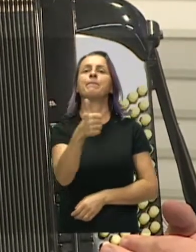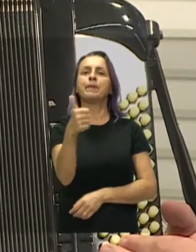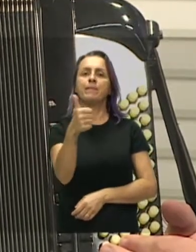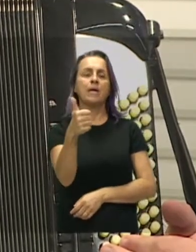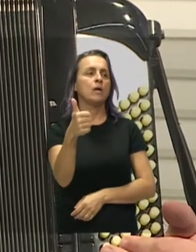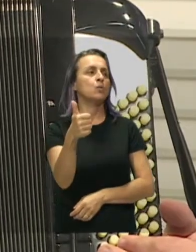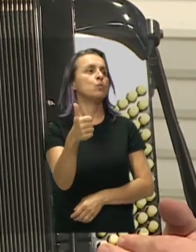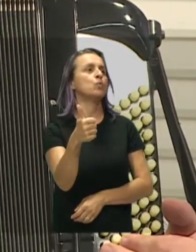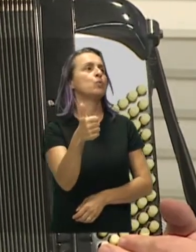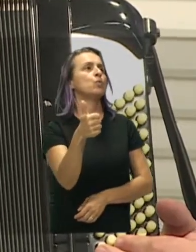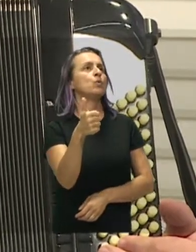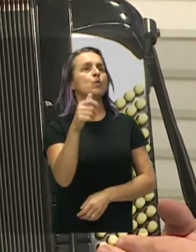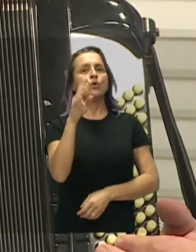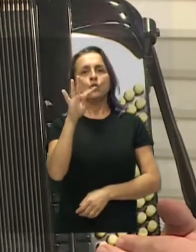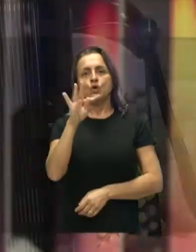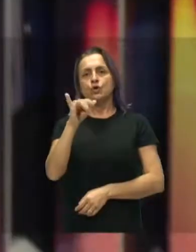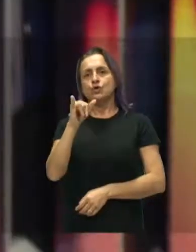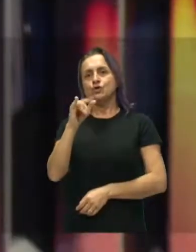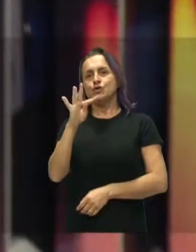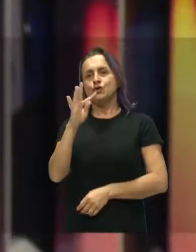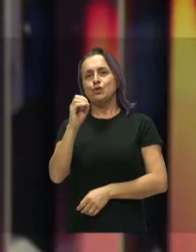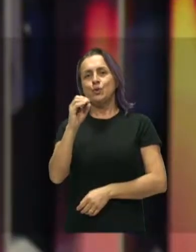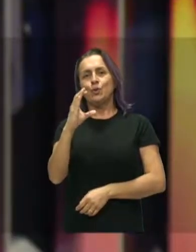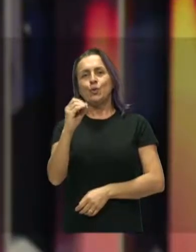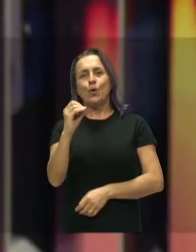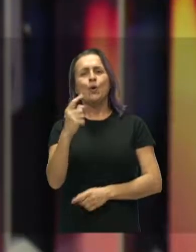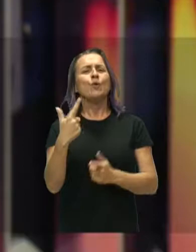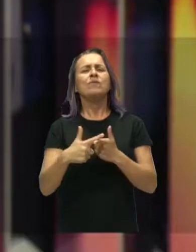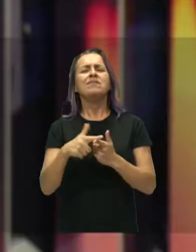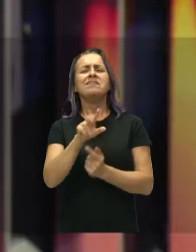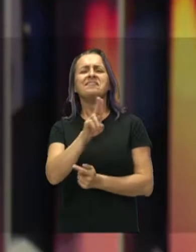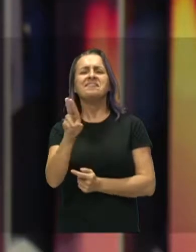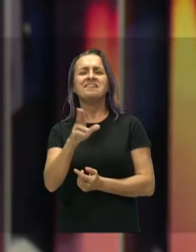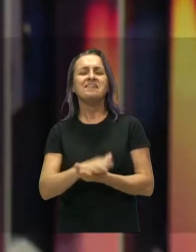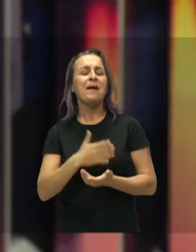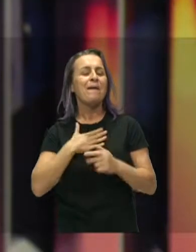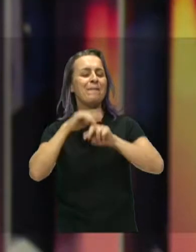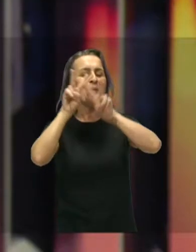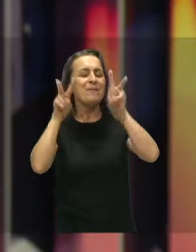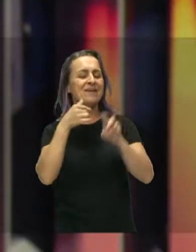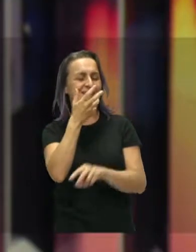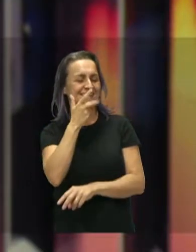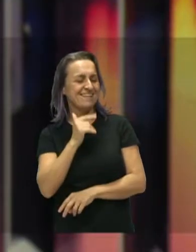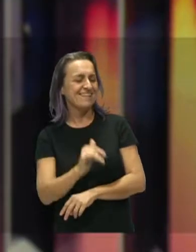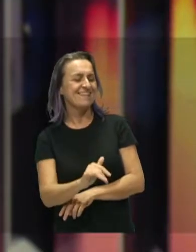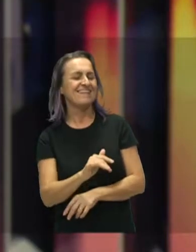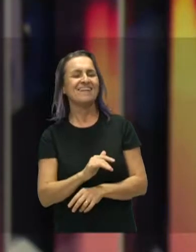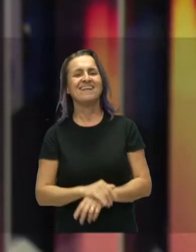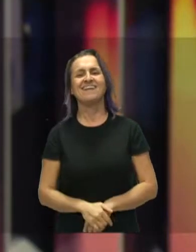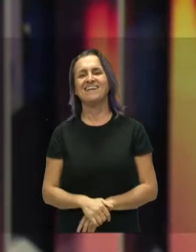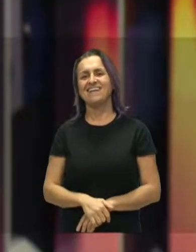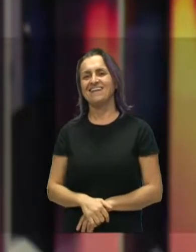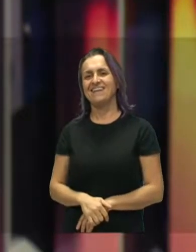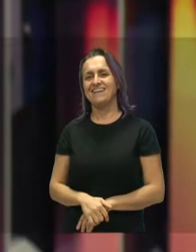Titoco. Titoco, Por que esse nome Titoco? Titoco é meu apelido de casa, de criança, né?